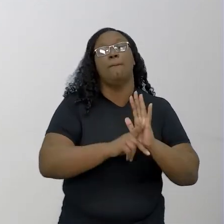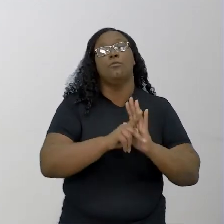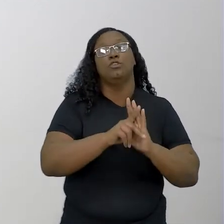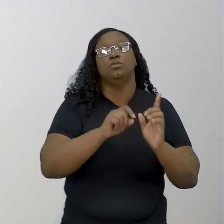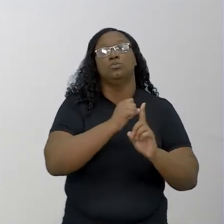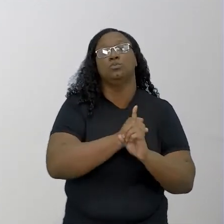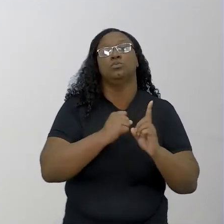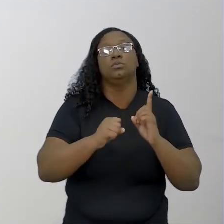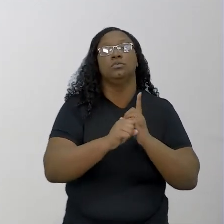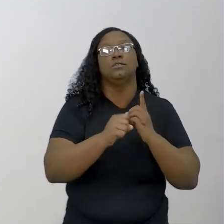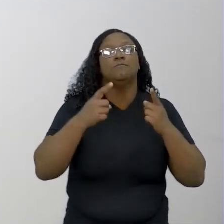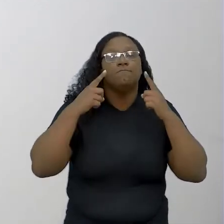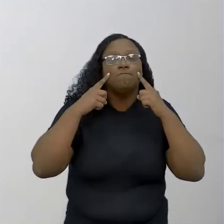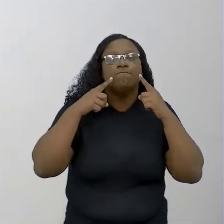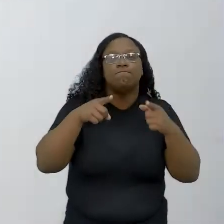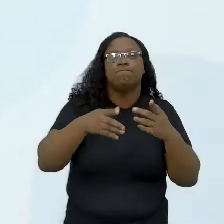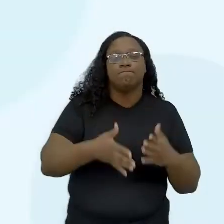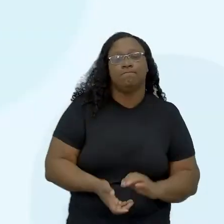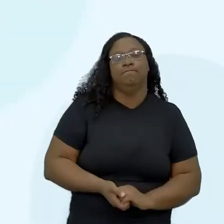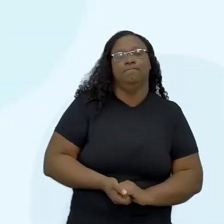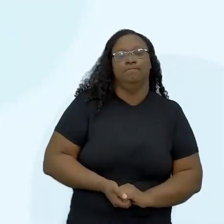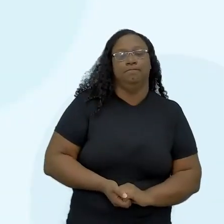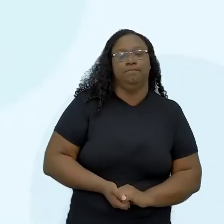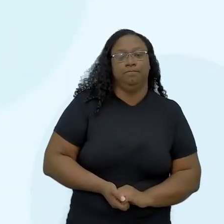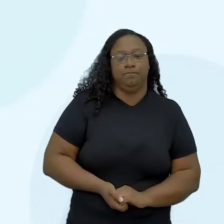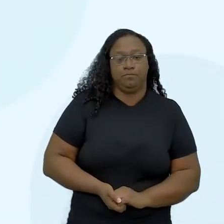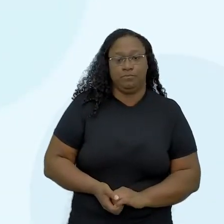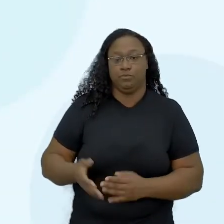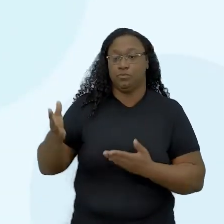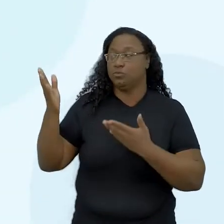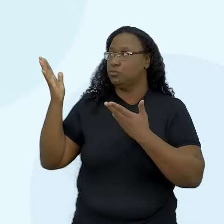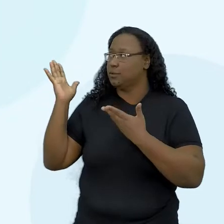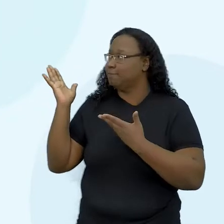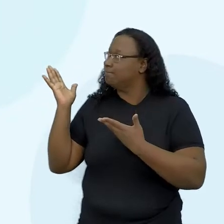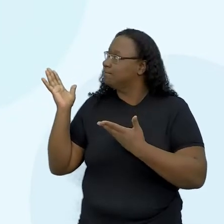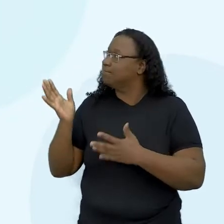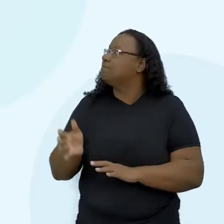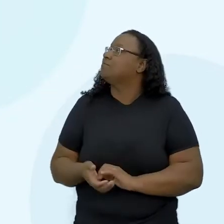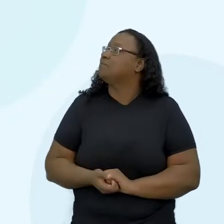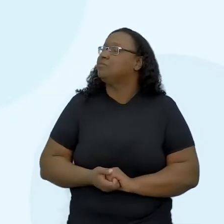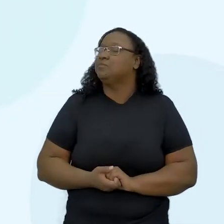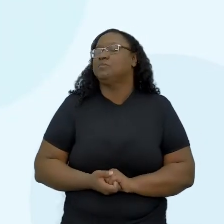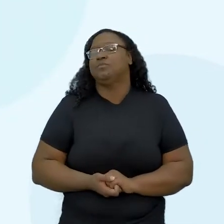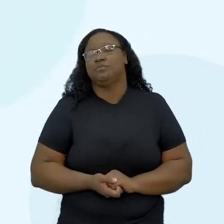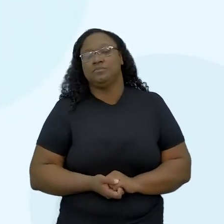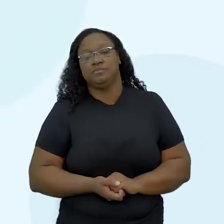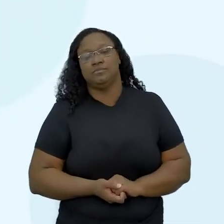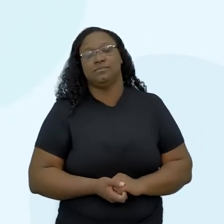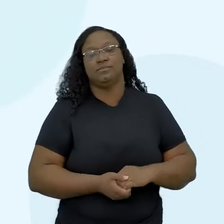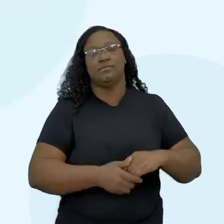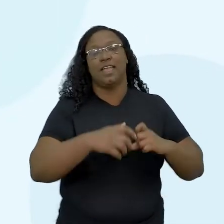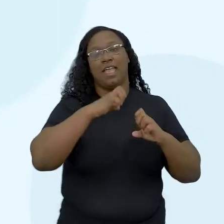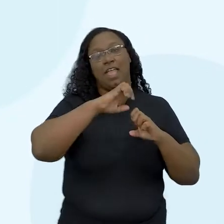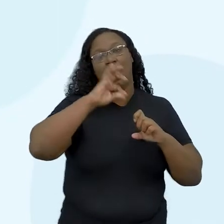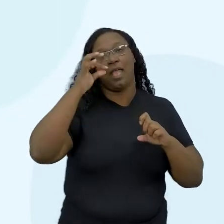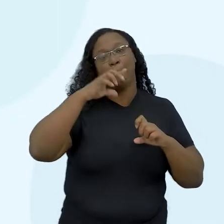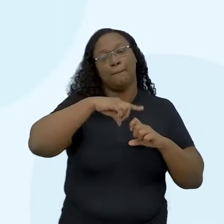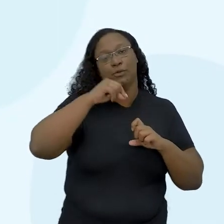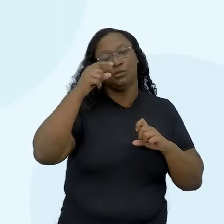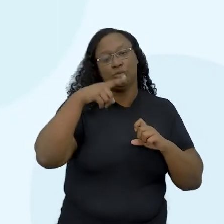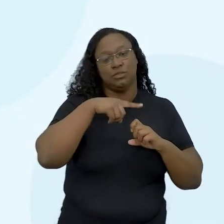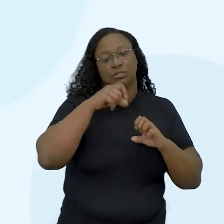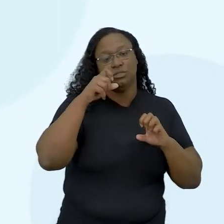ver? Bota no LED. Olha lá, a gente está vendo aqui empreendedorismo. Empreendedorismo, a